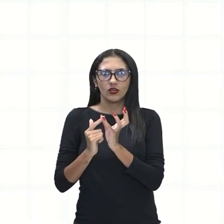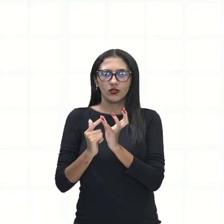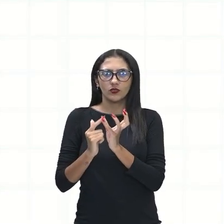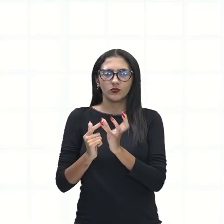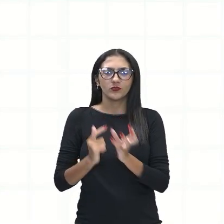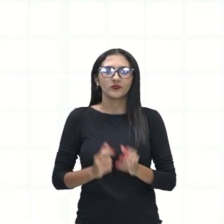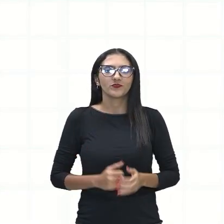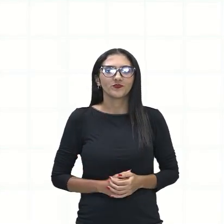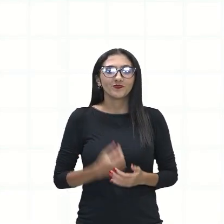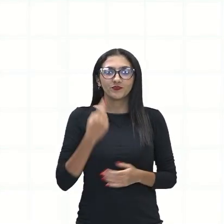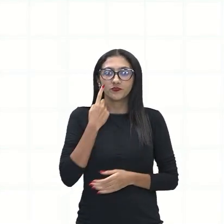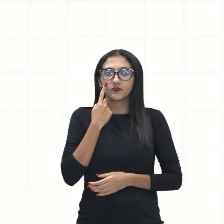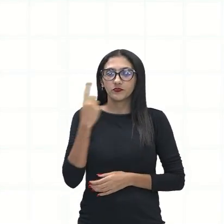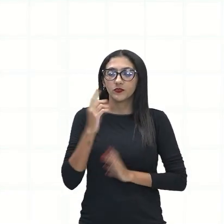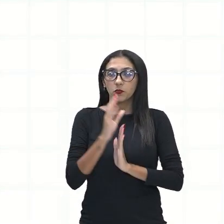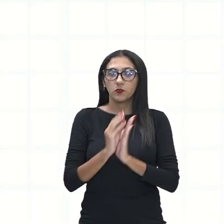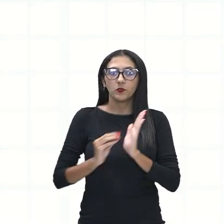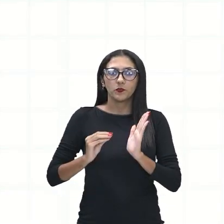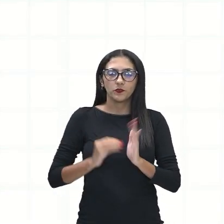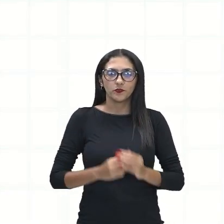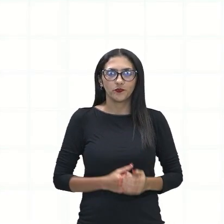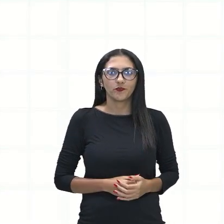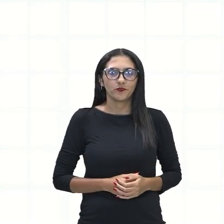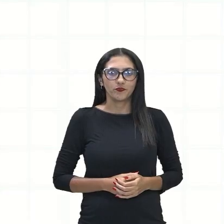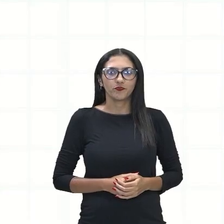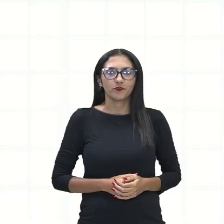A e an